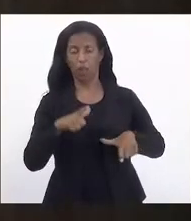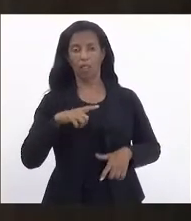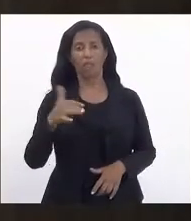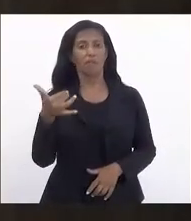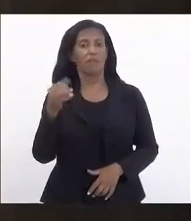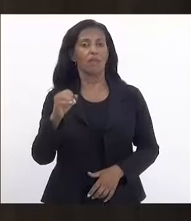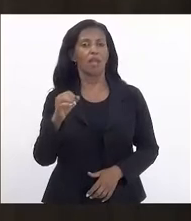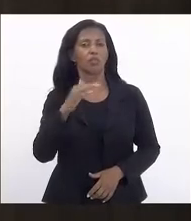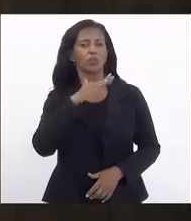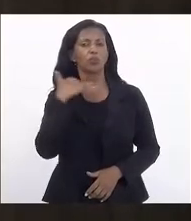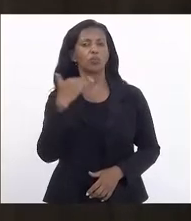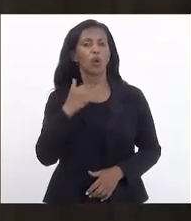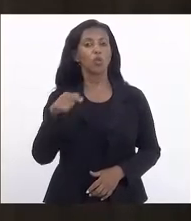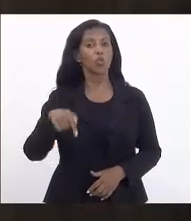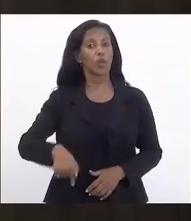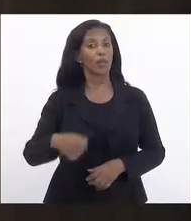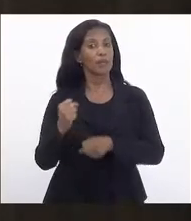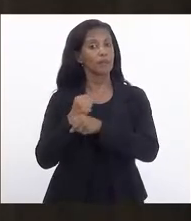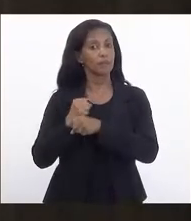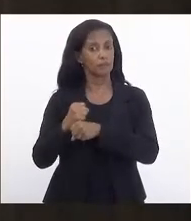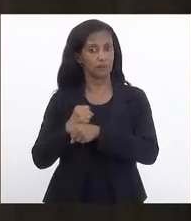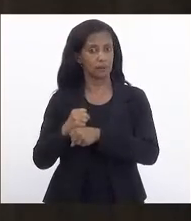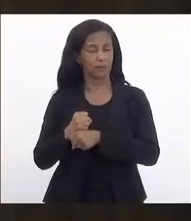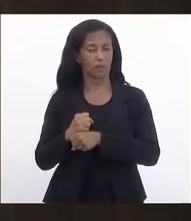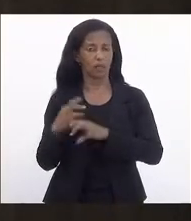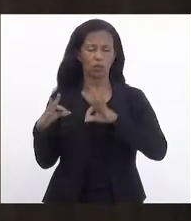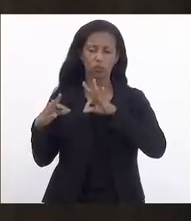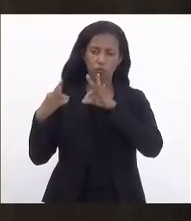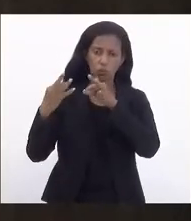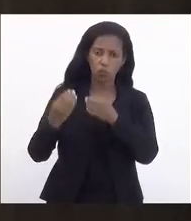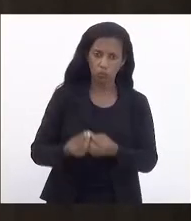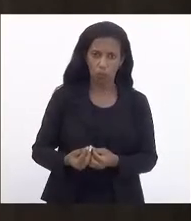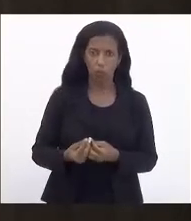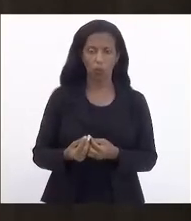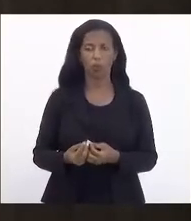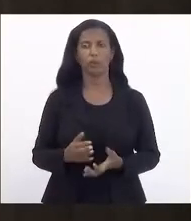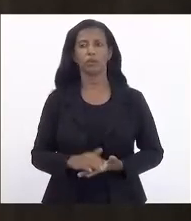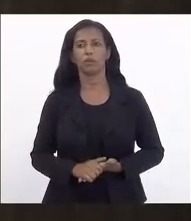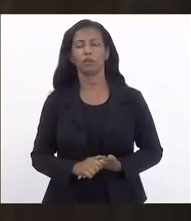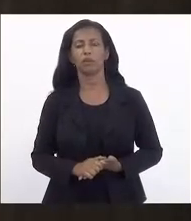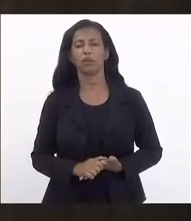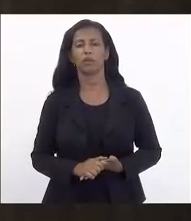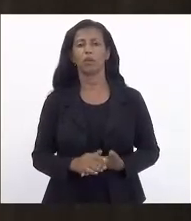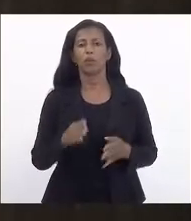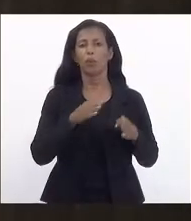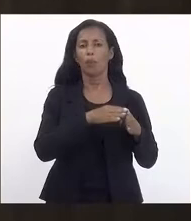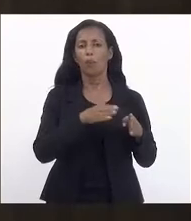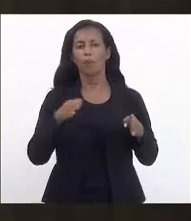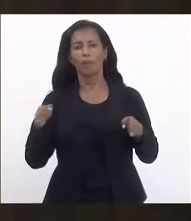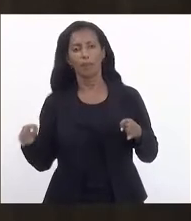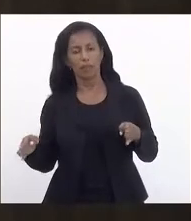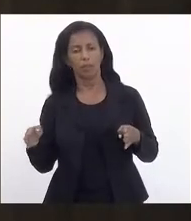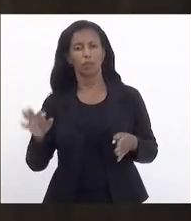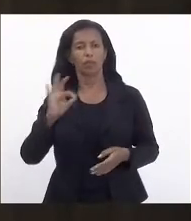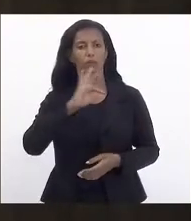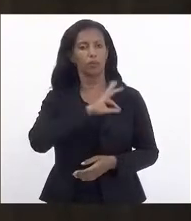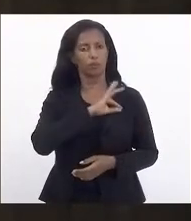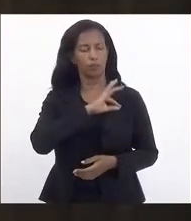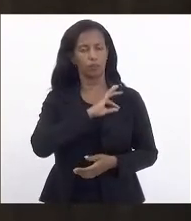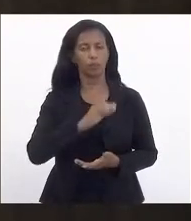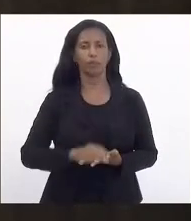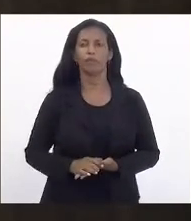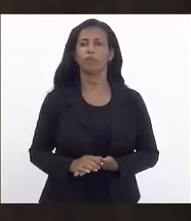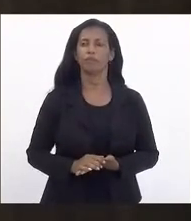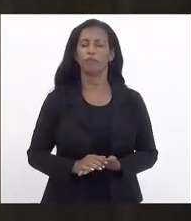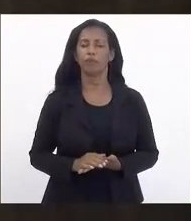chacinas só este ano todas cometidas durante operações policiais